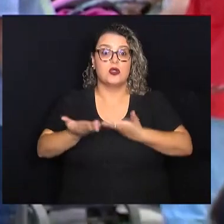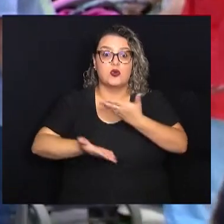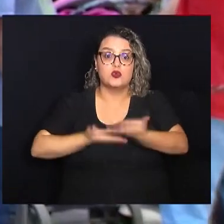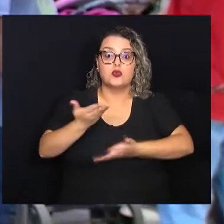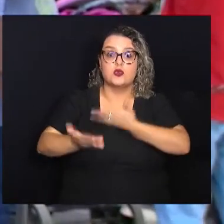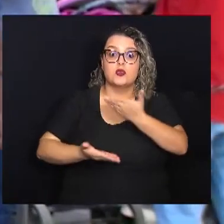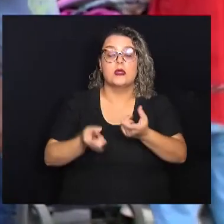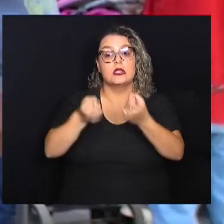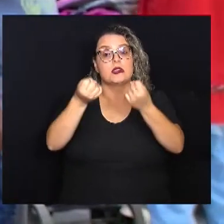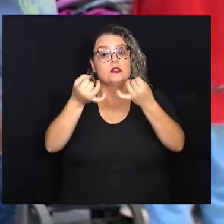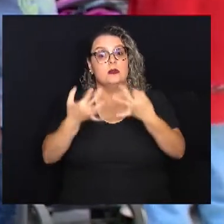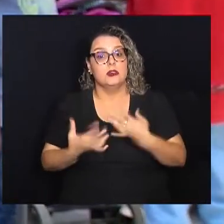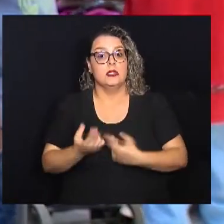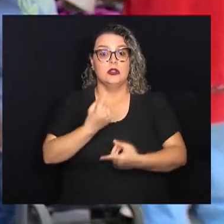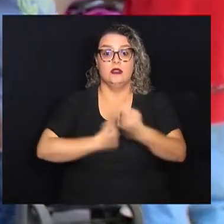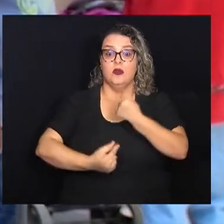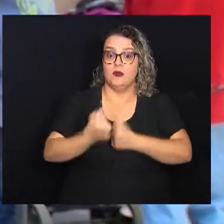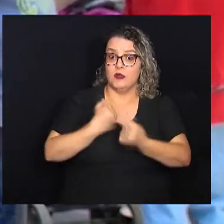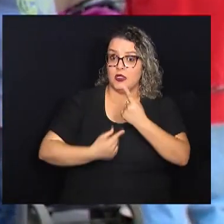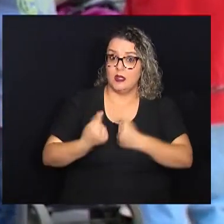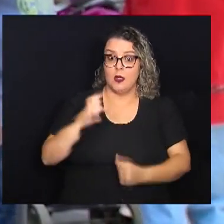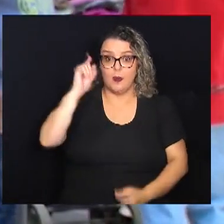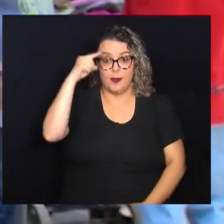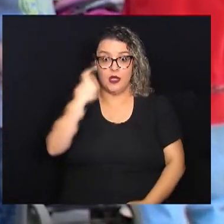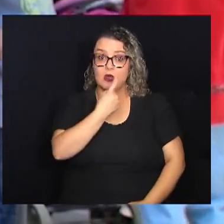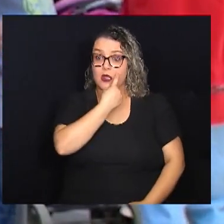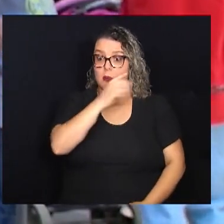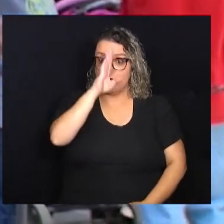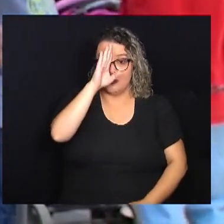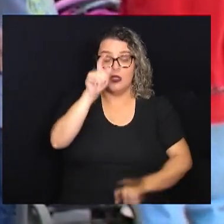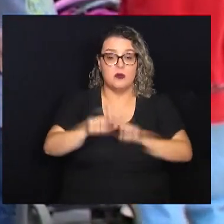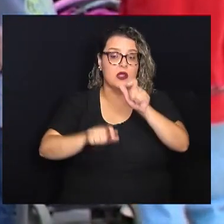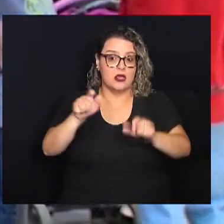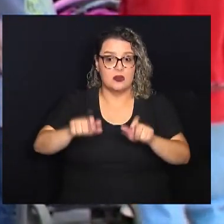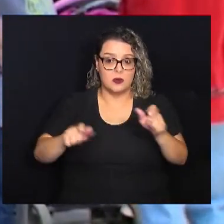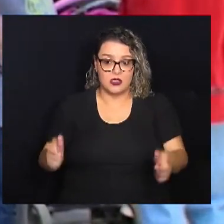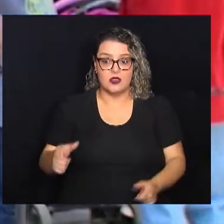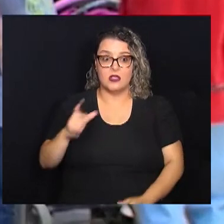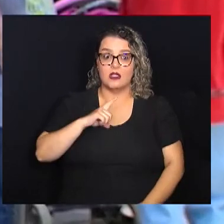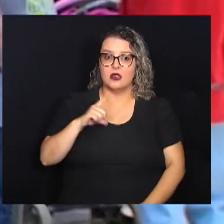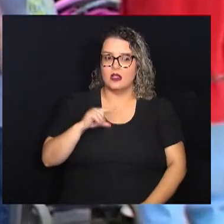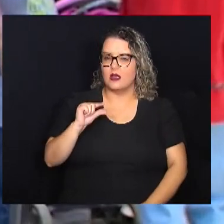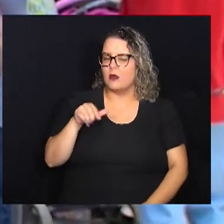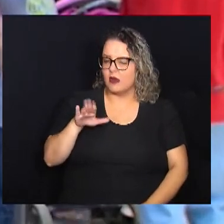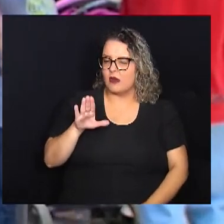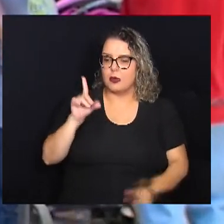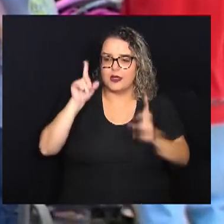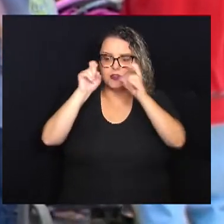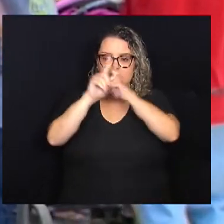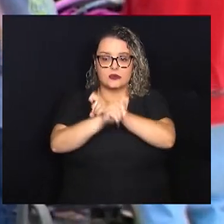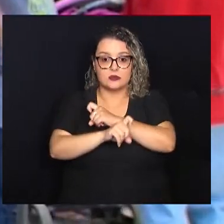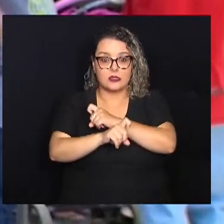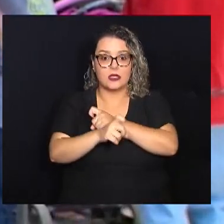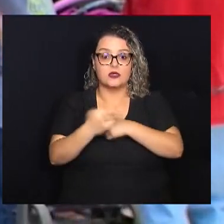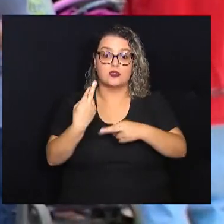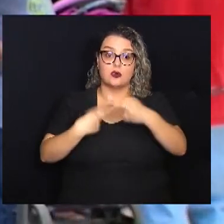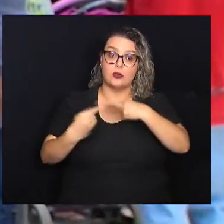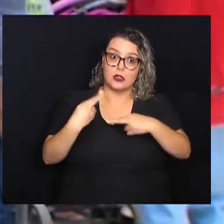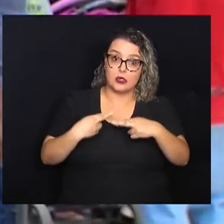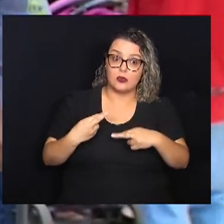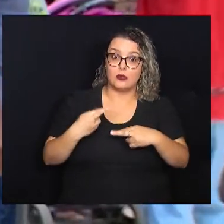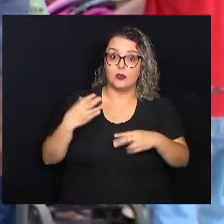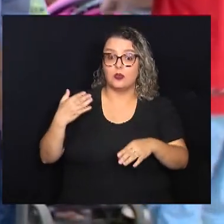passar orientações financeiras, Mirna, principalmente para aquelas pessoas que têm um pouco mais de dificuldade com relação ao